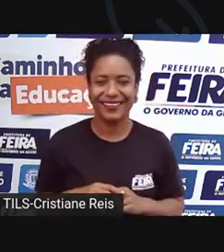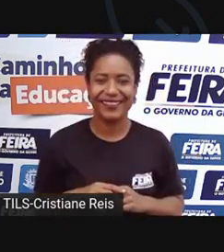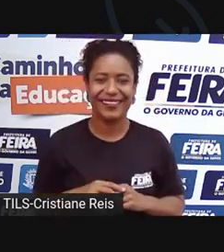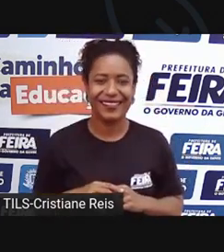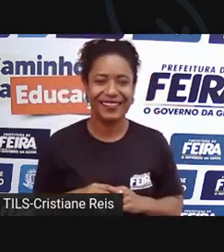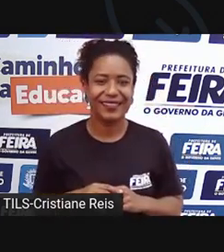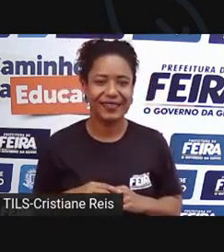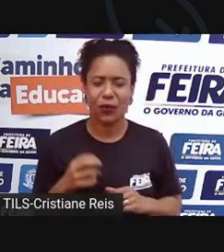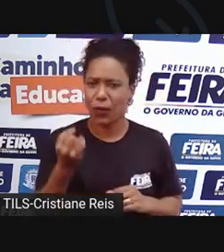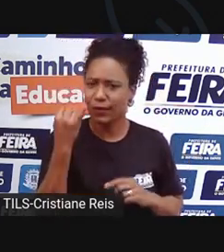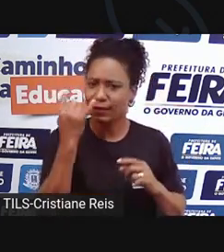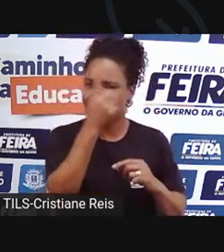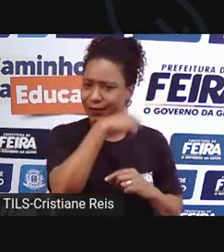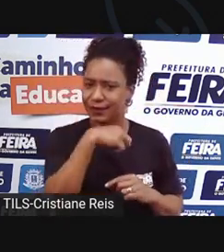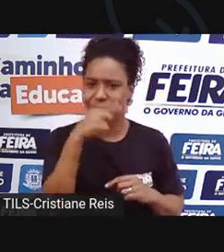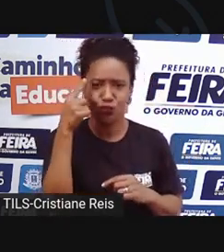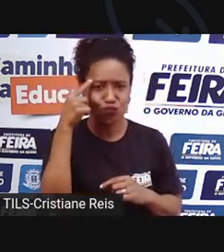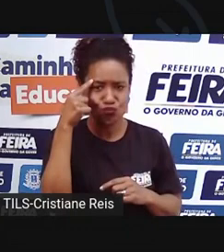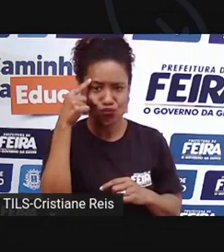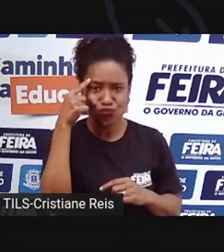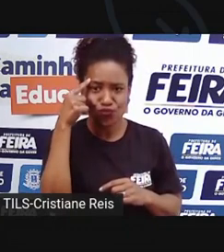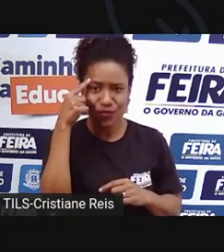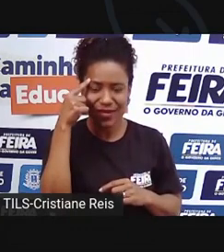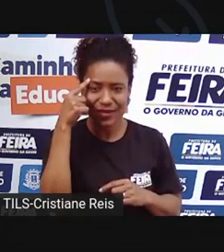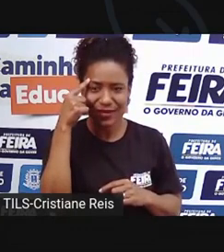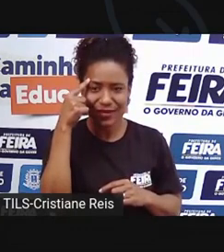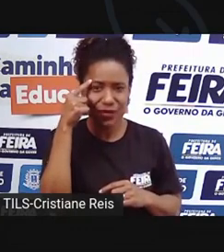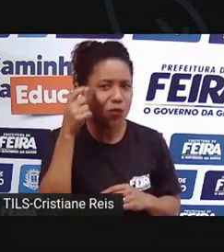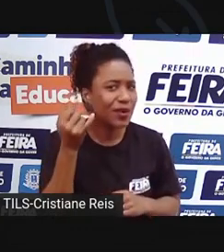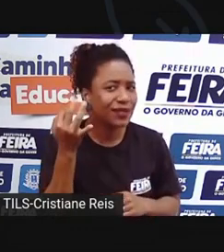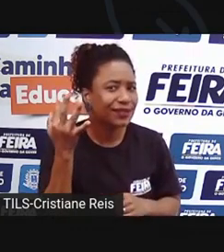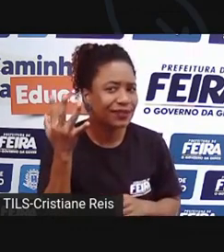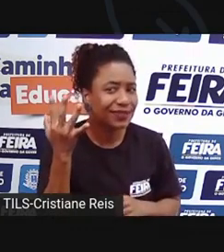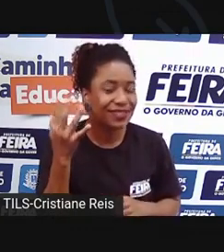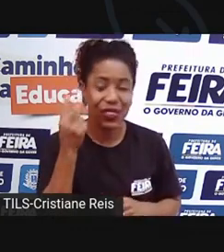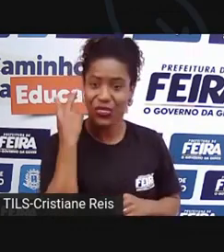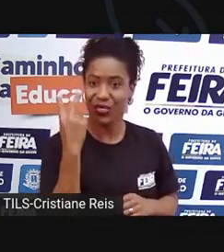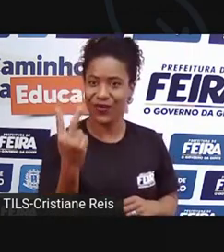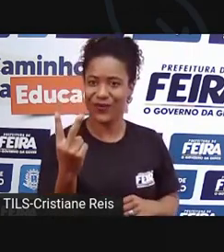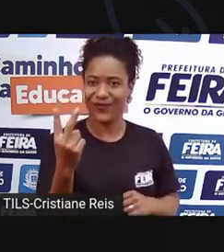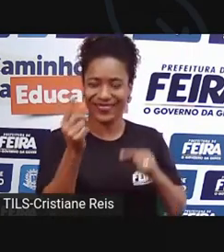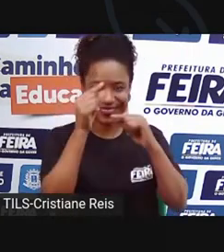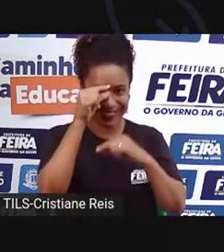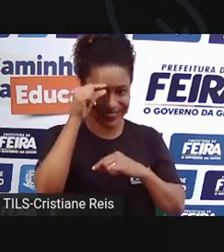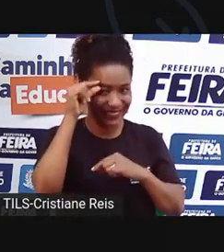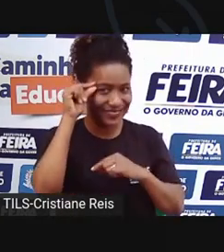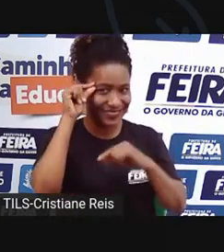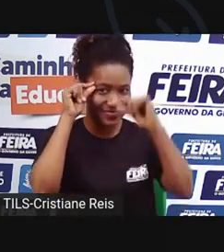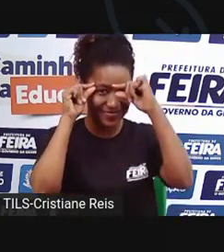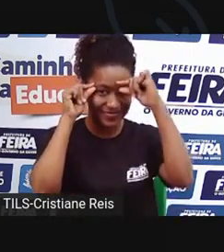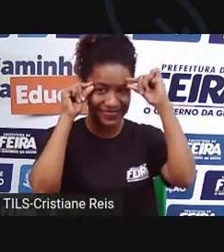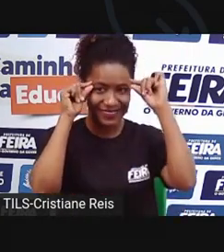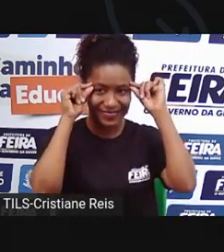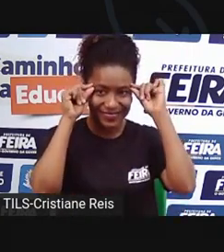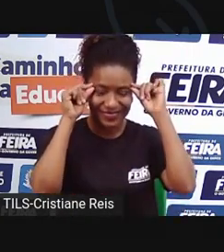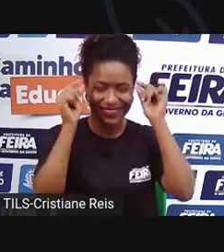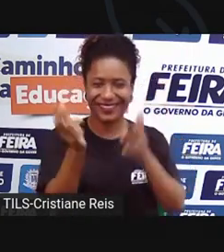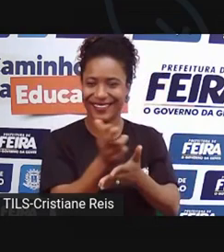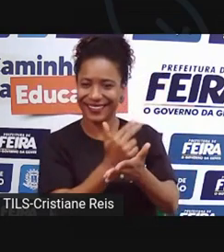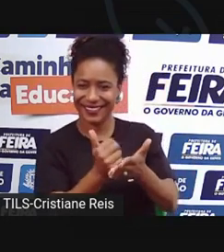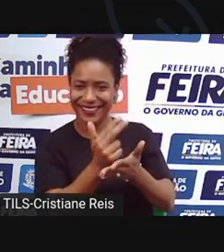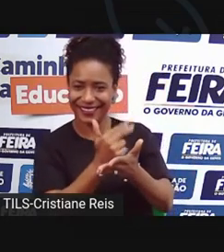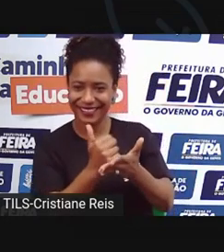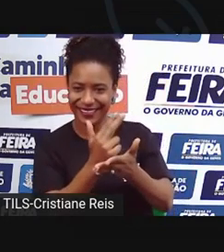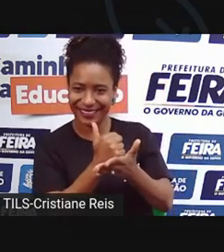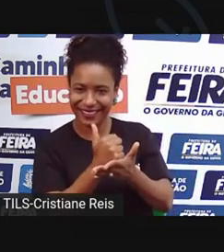gente tem quantas? Quantas? Quantas? Quantas? Não escutei? Duas! Então, vamos lá, hein, meninada?